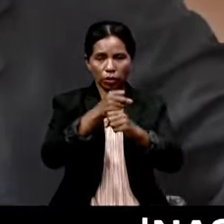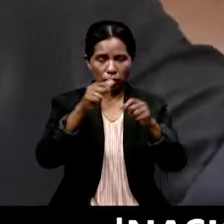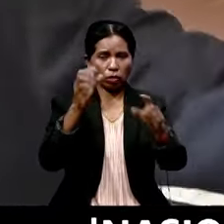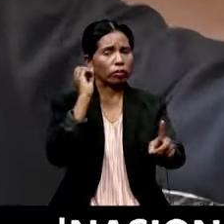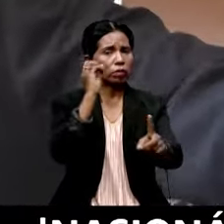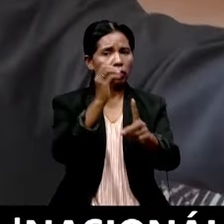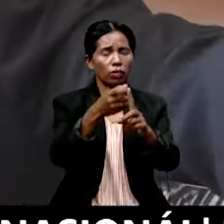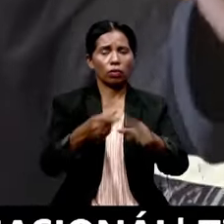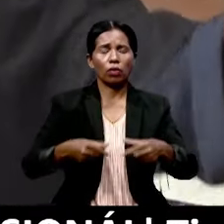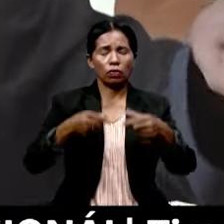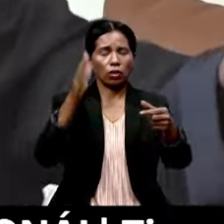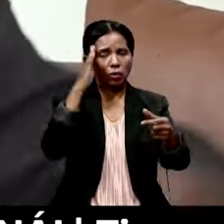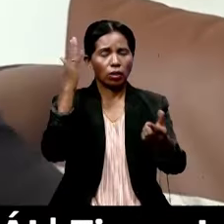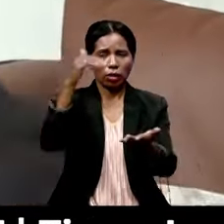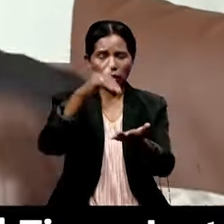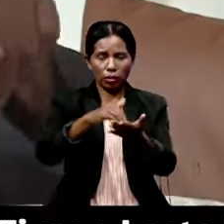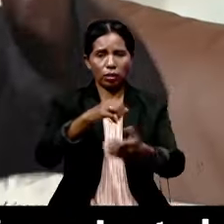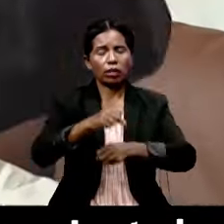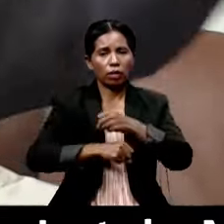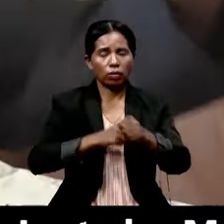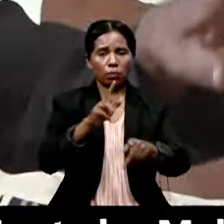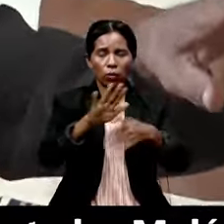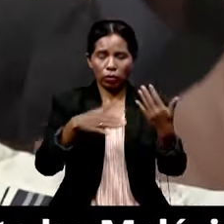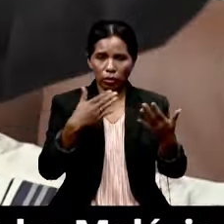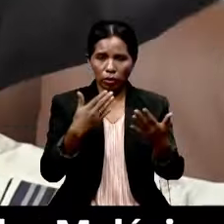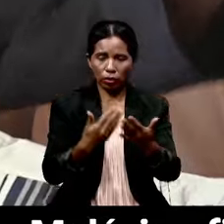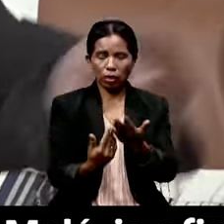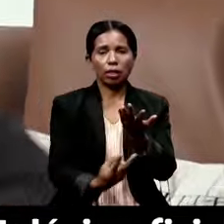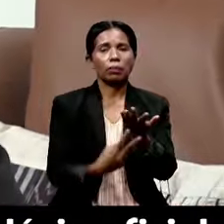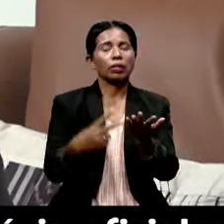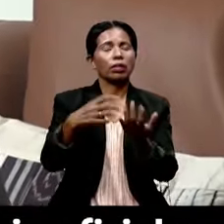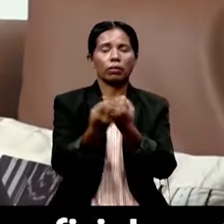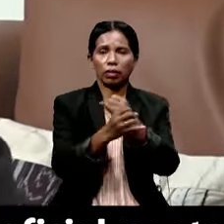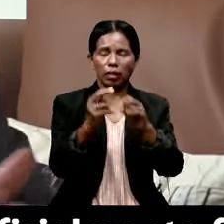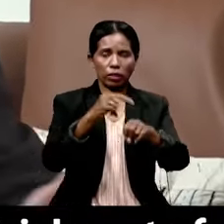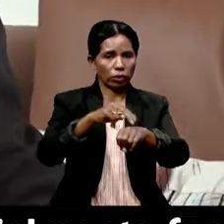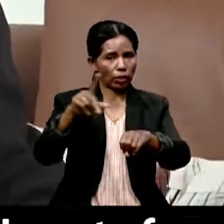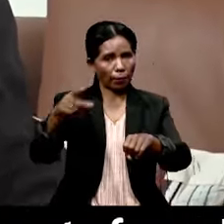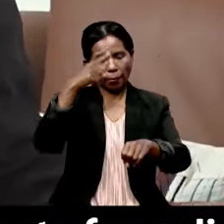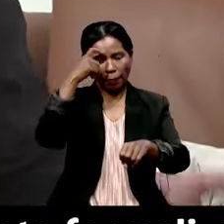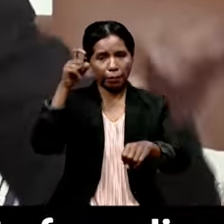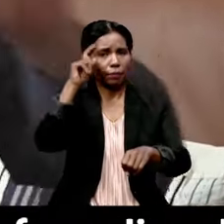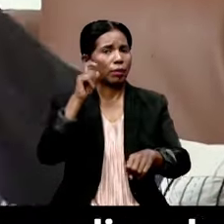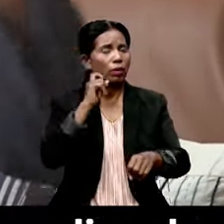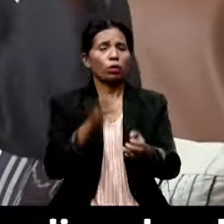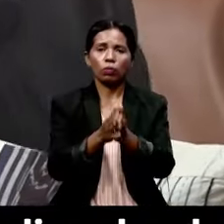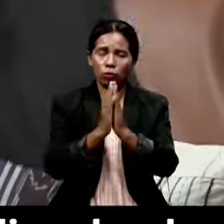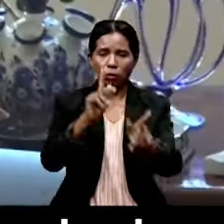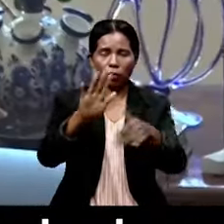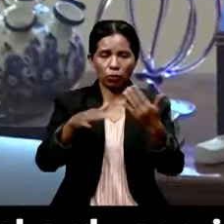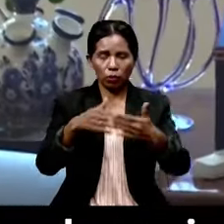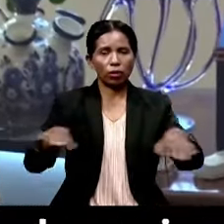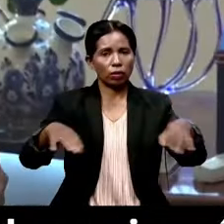a Tufuhanu Henrique Asfali, sacrifício e Mahoto Nian para a luta e libertação nacional. Tambané, Sanana Guzmão Russo e Mahoto, a serviço